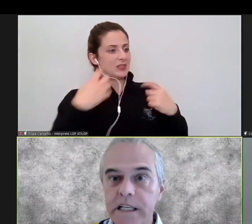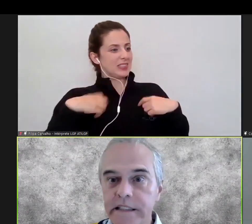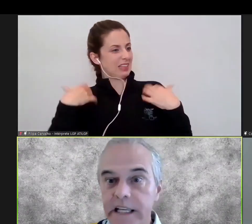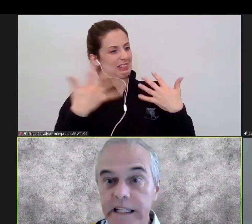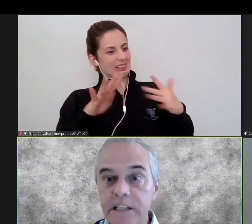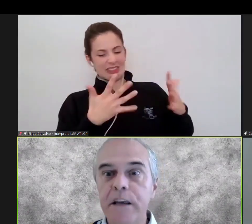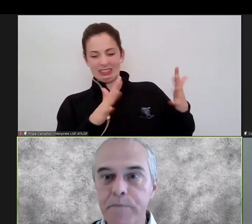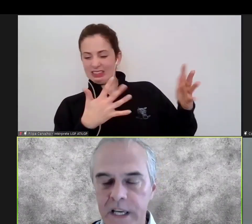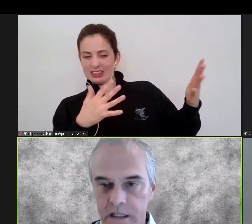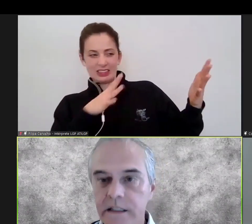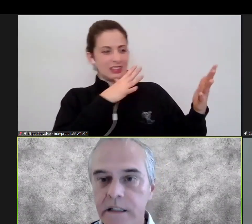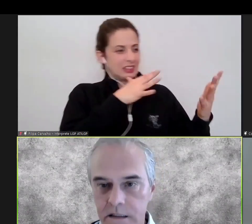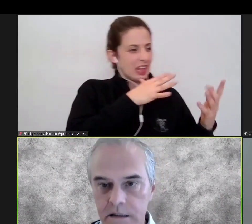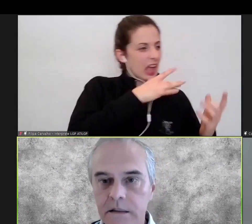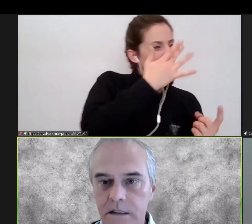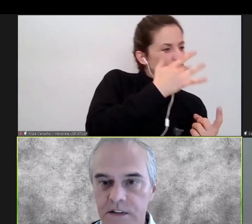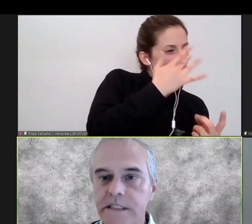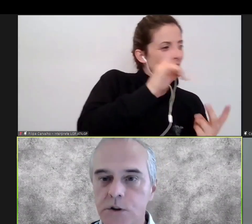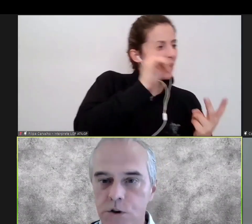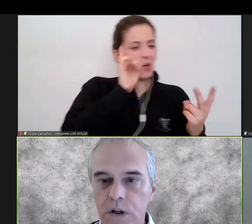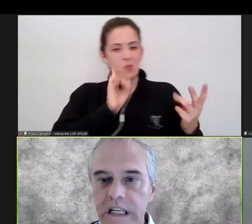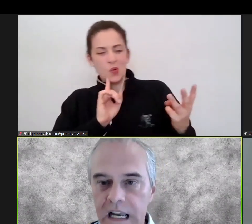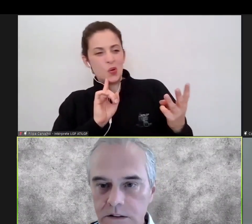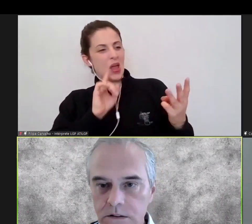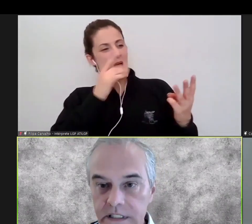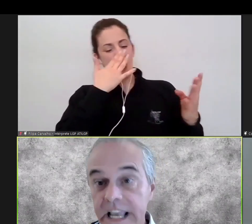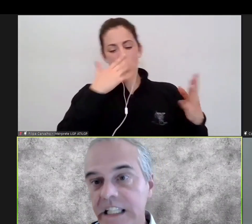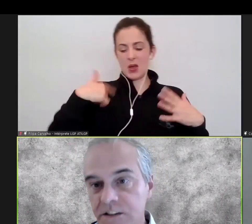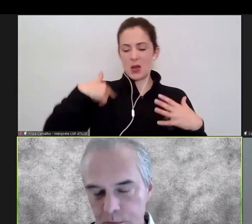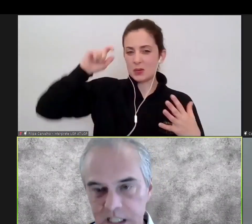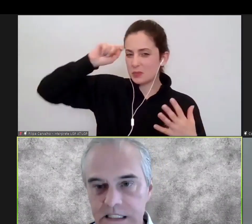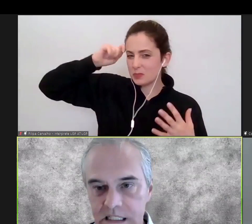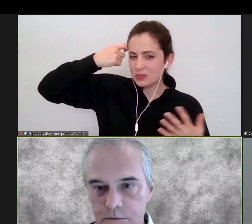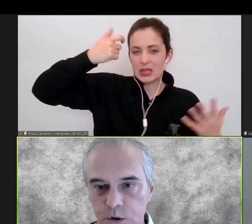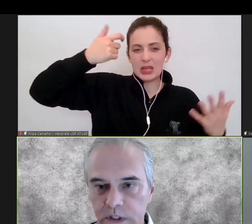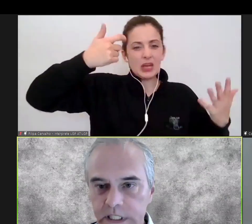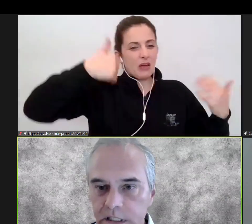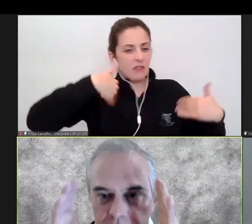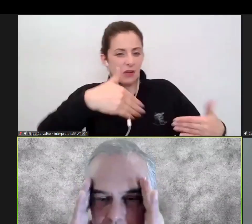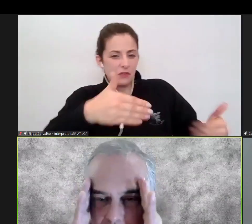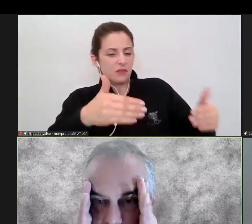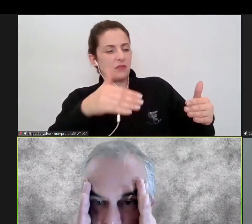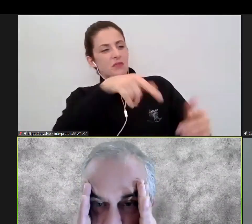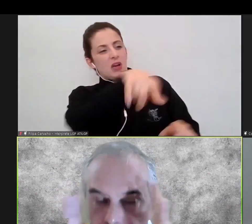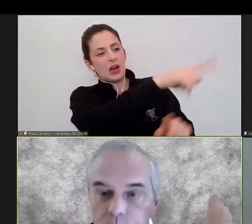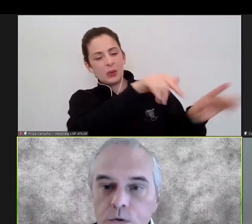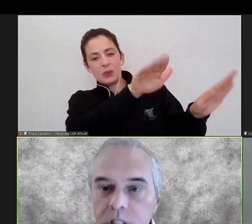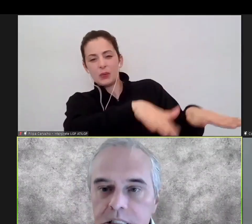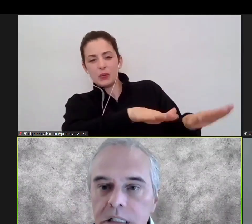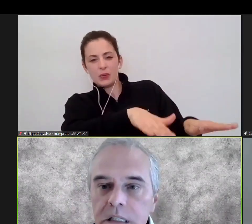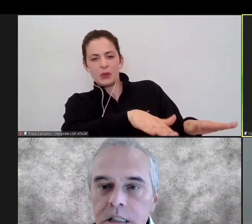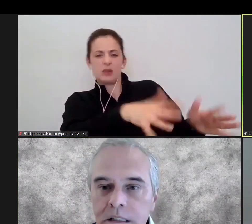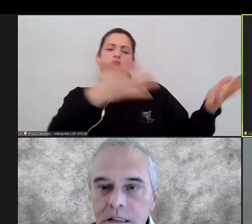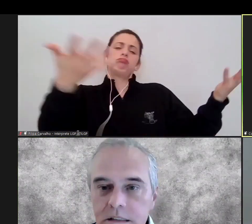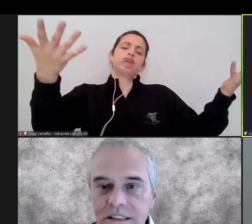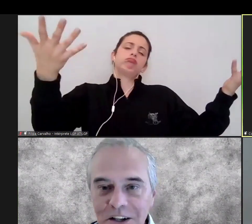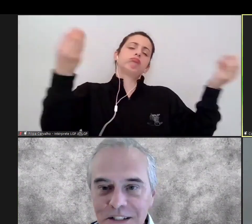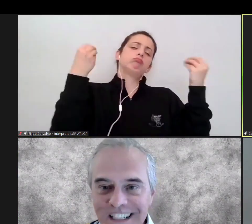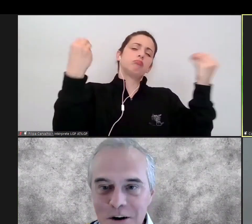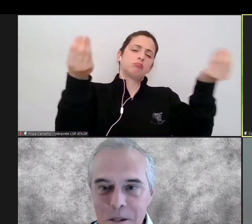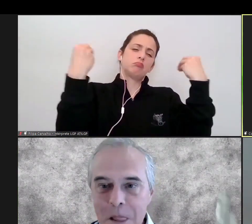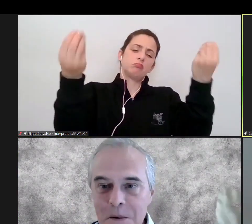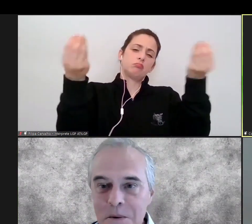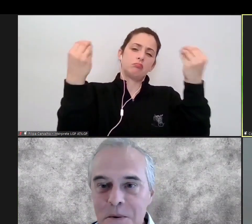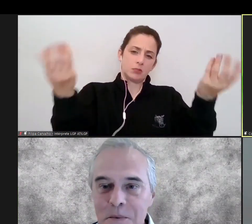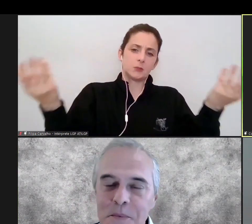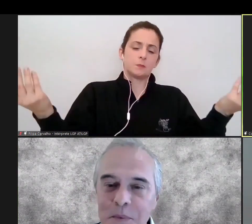espaço que é dele, ele vai perder, e vai ser deslocado, e ele vai passar a ser minoria, e olha só que loucura. Entendeu?